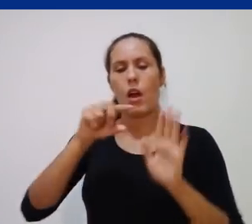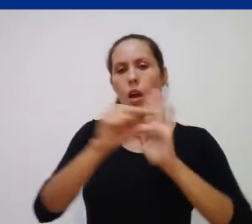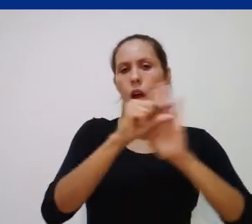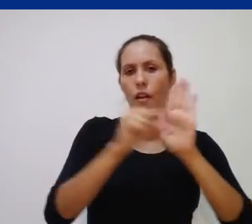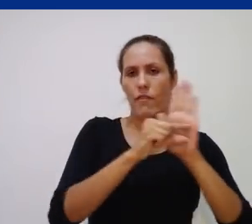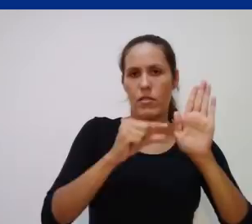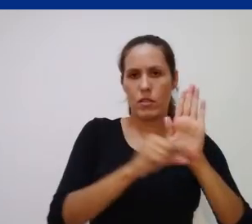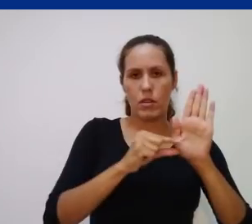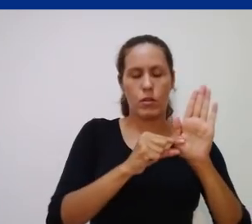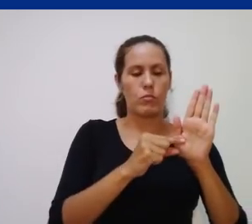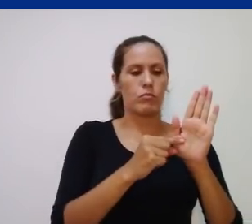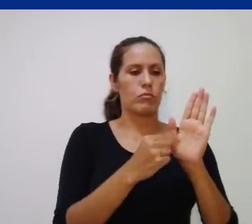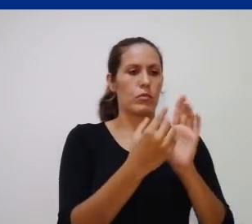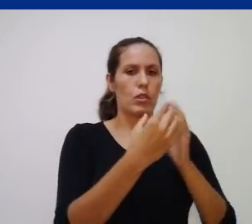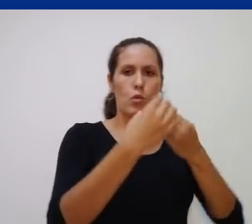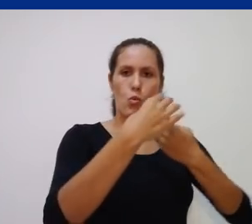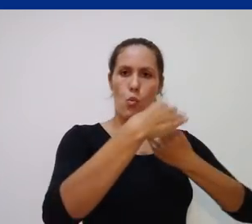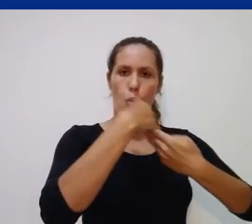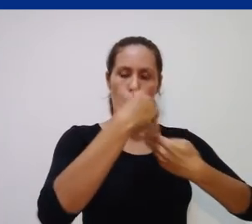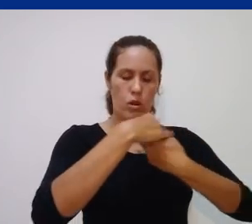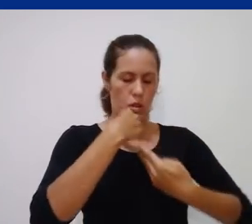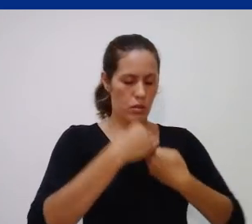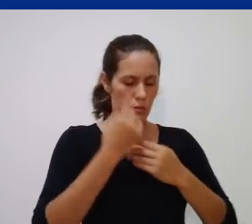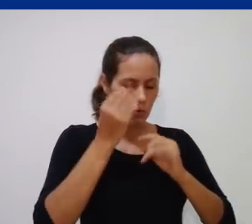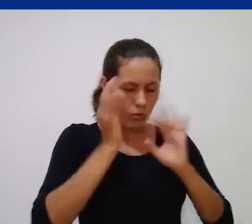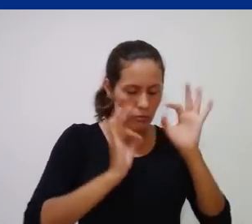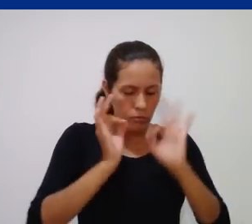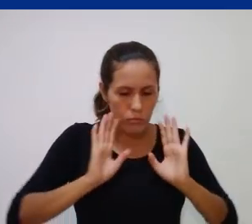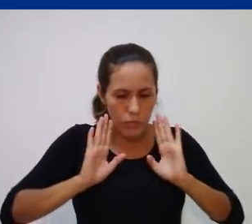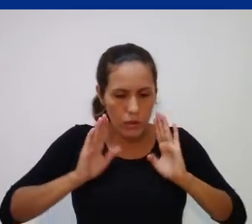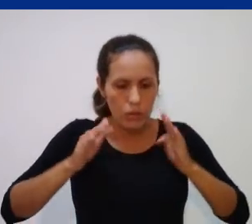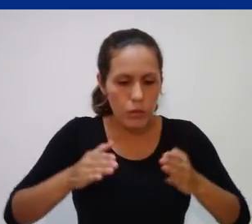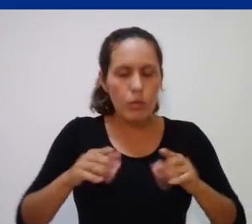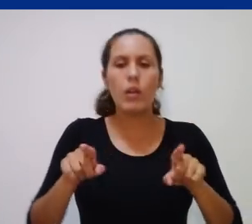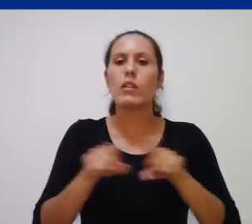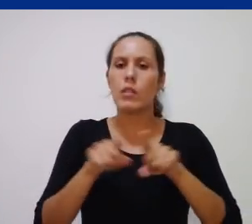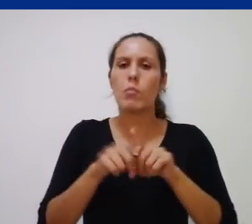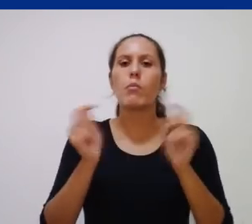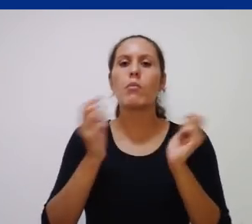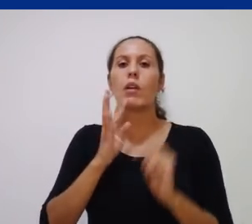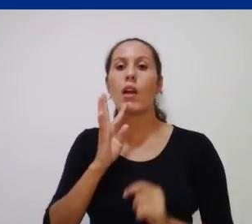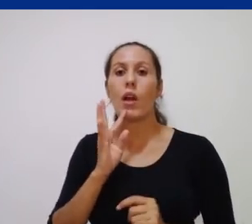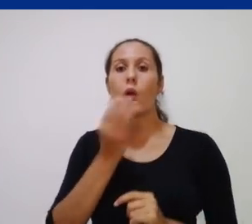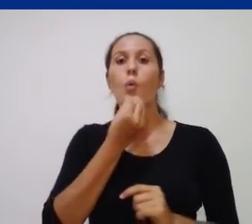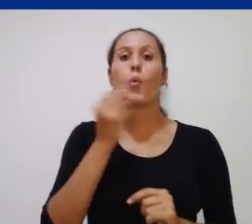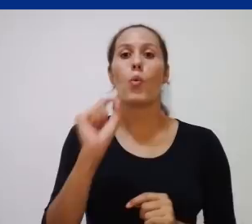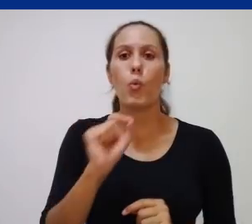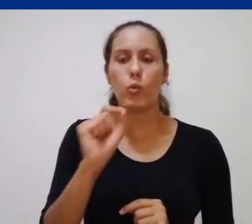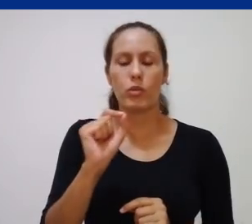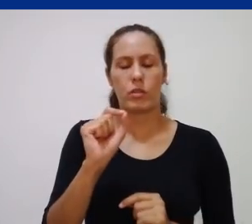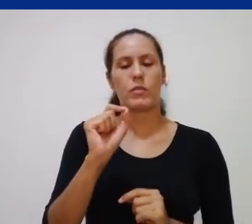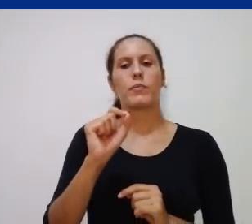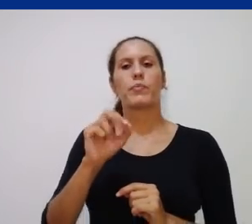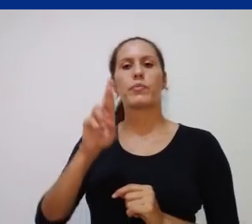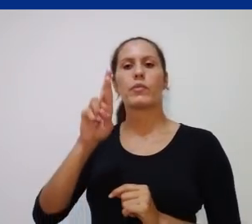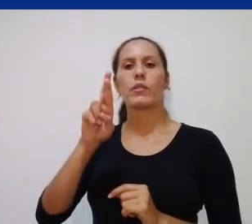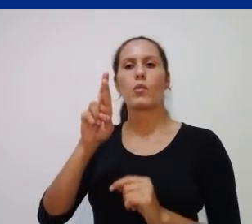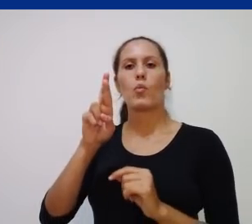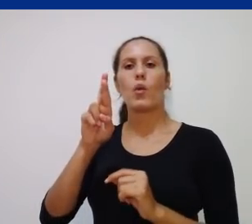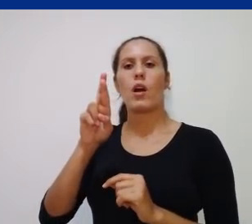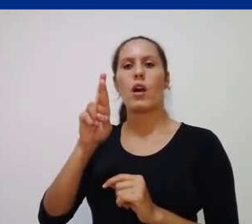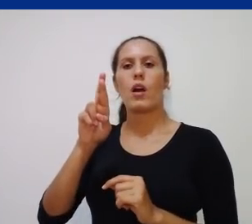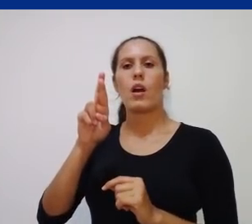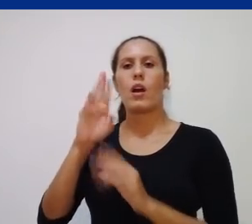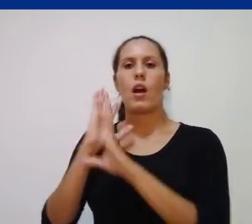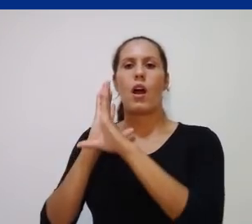é conhecido como levantamento bibliográfico ou revisão bibliográfica. Ela é realizada em livros,